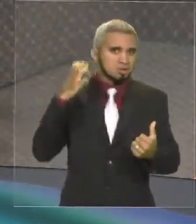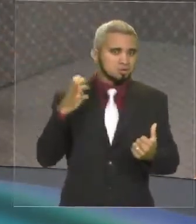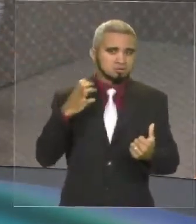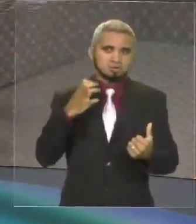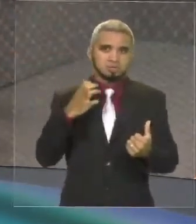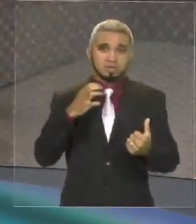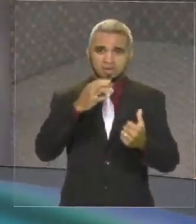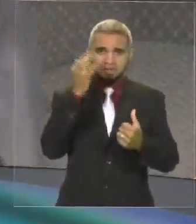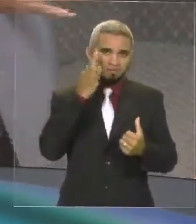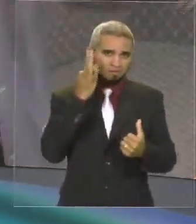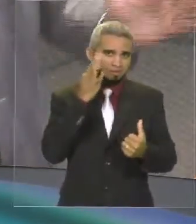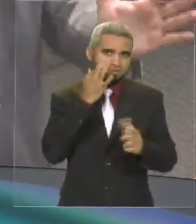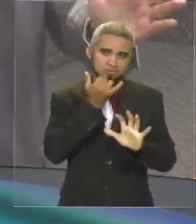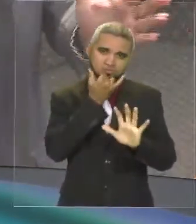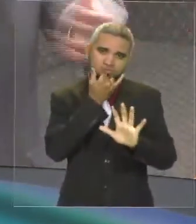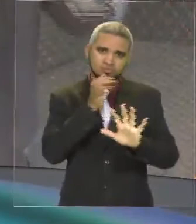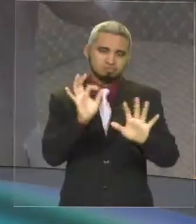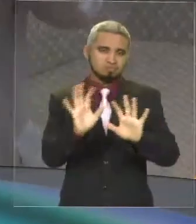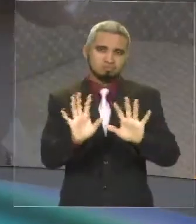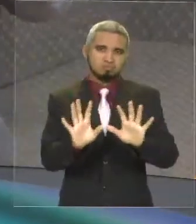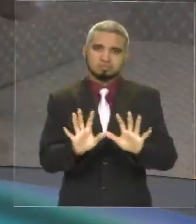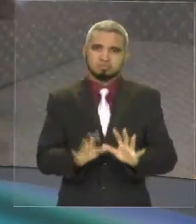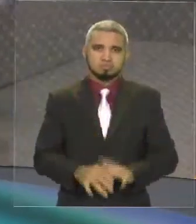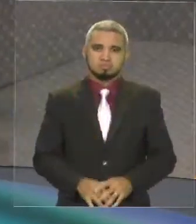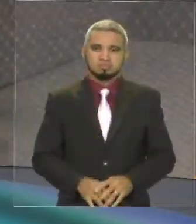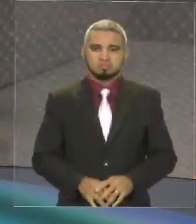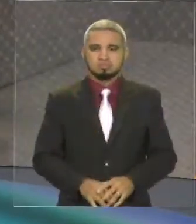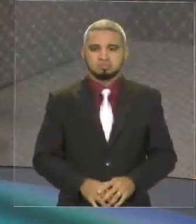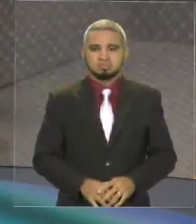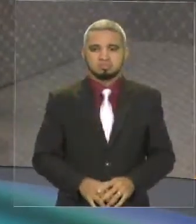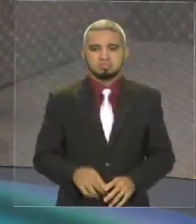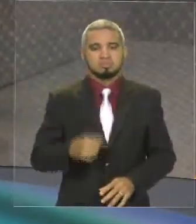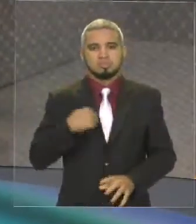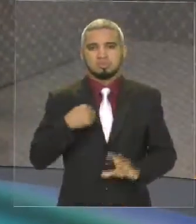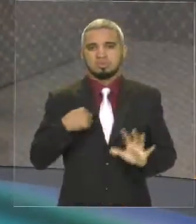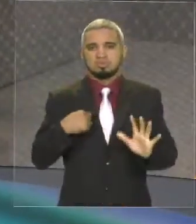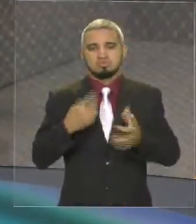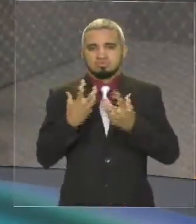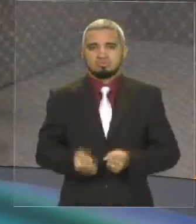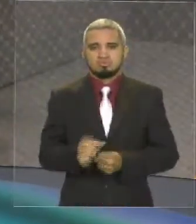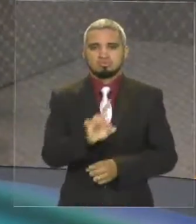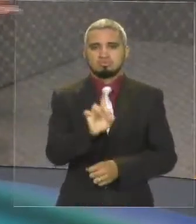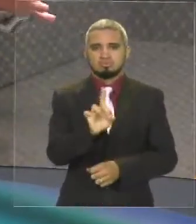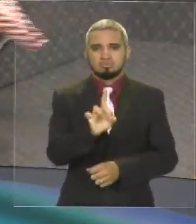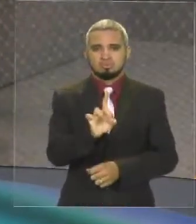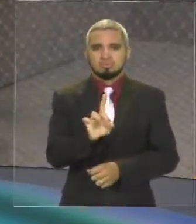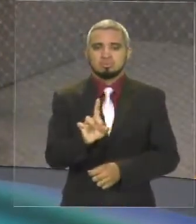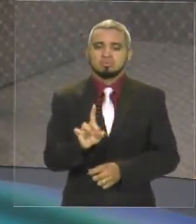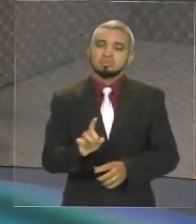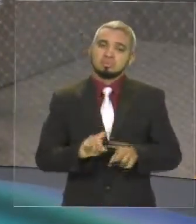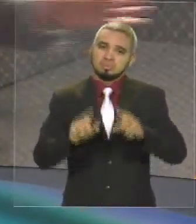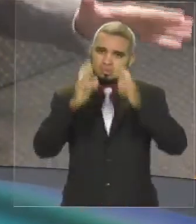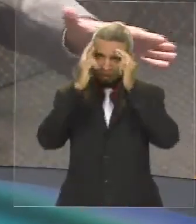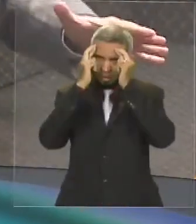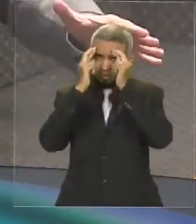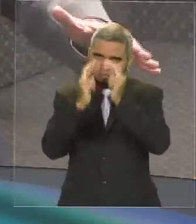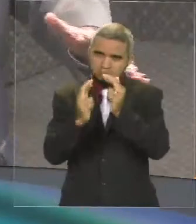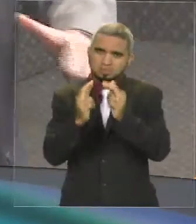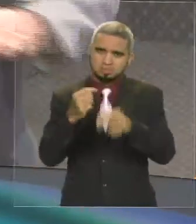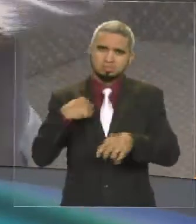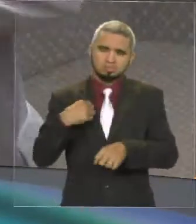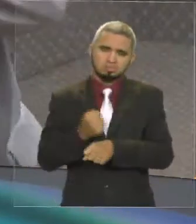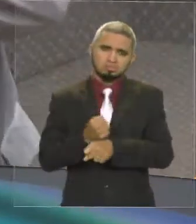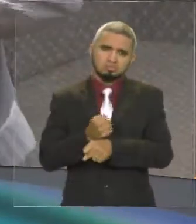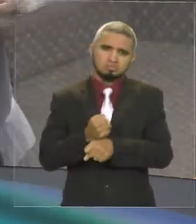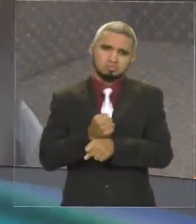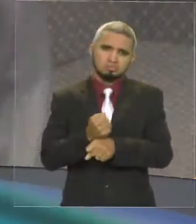para trás e daqui para frente está certo. Essa minha formação não me permite isso. Eu respeito, estou há muitos anos aqui na casa,